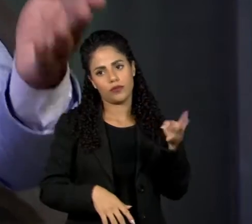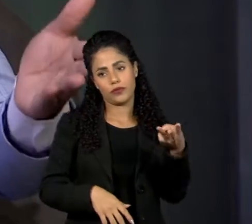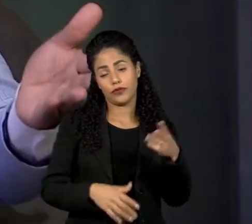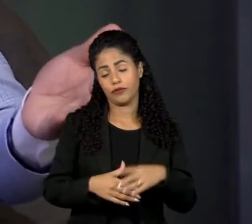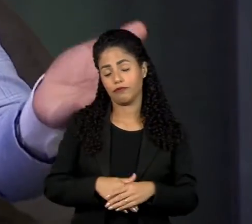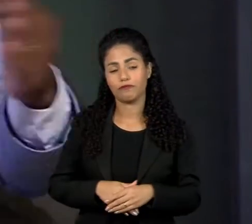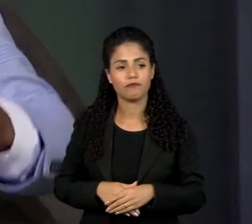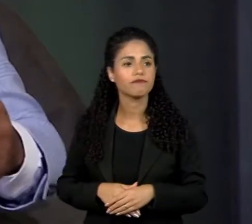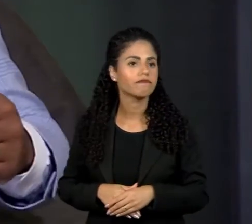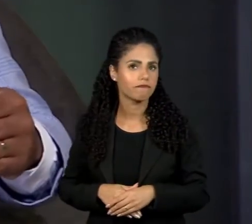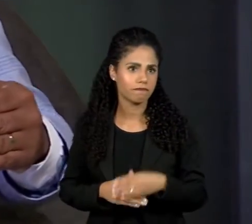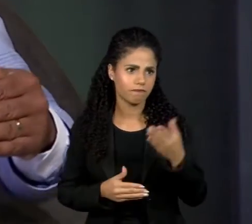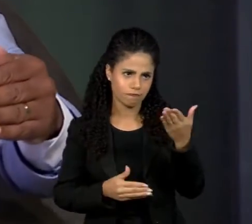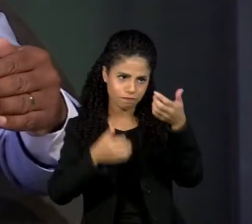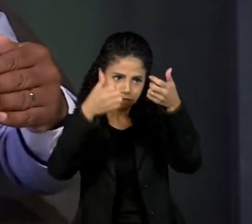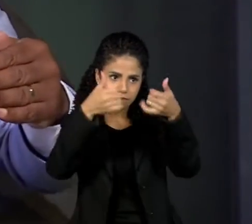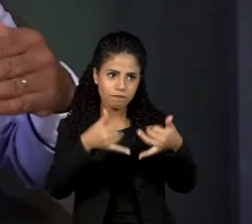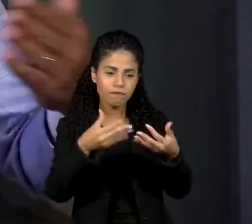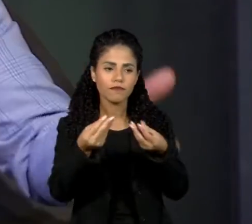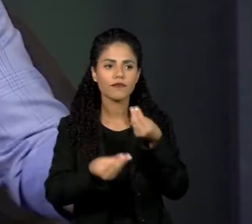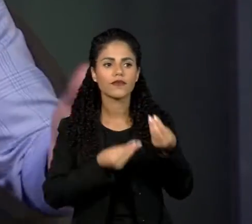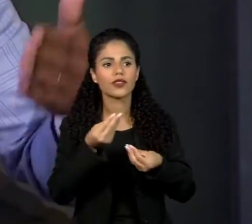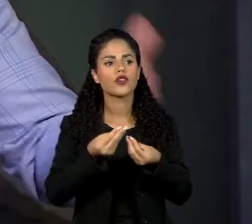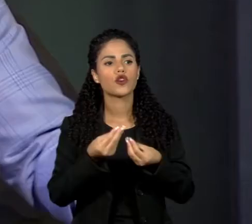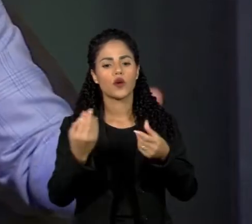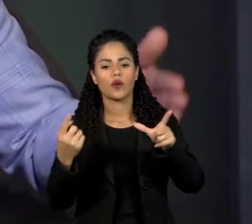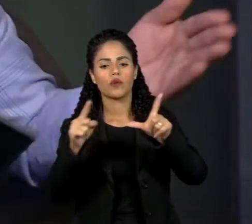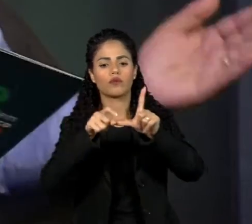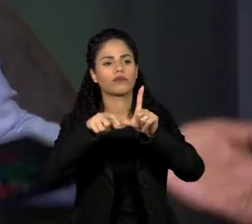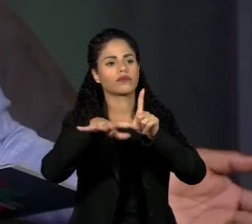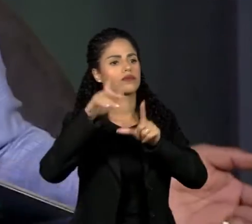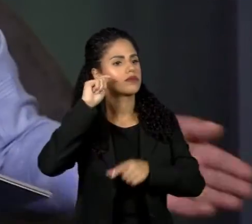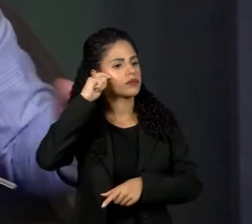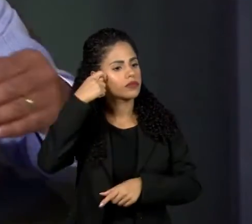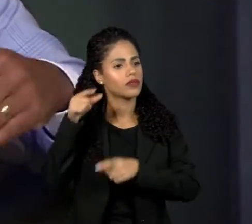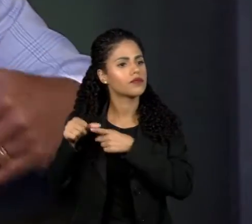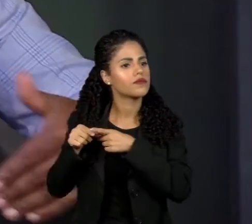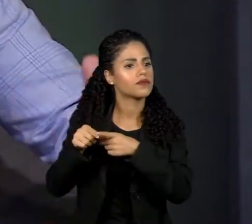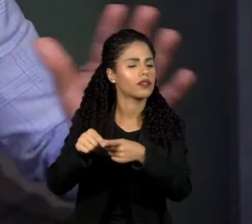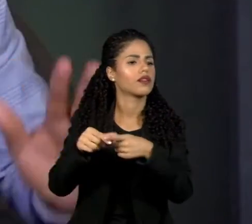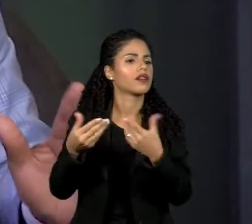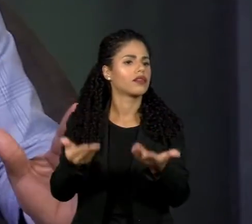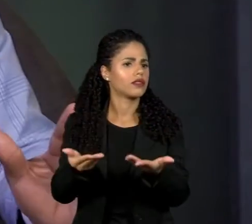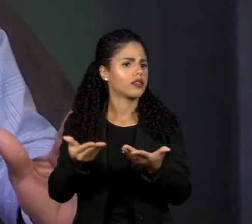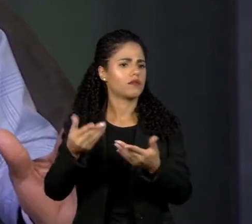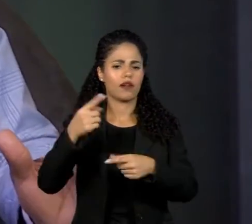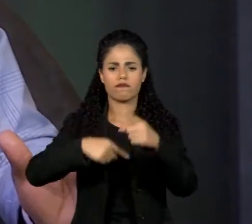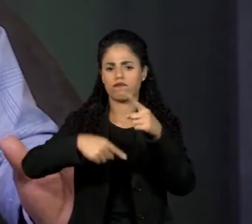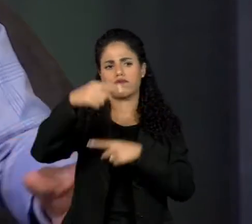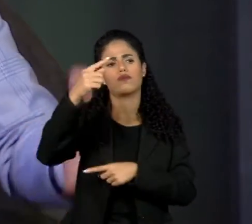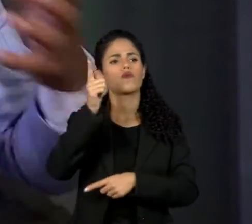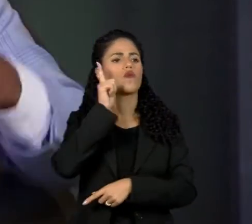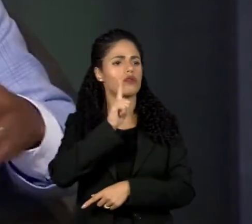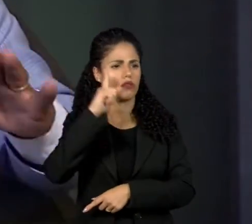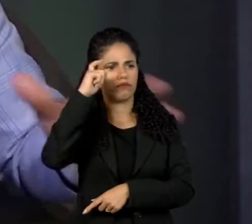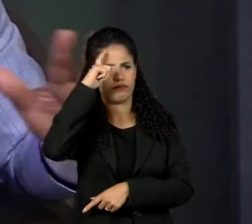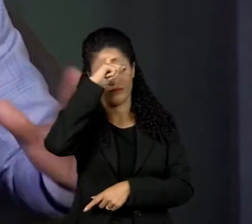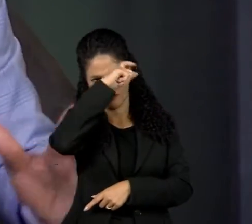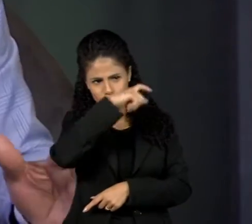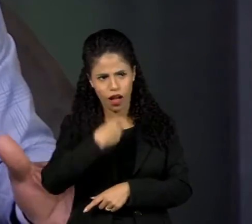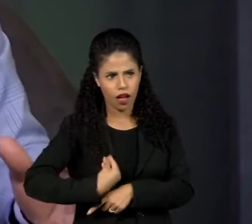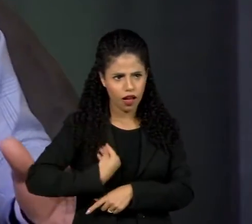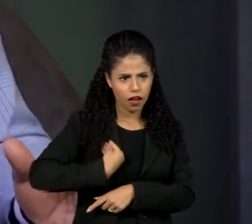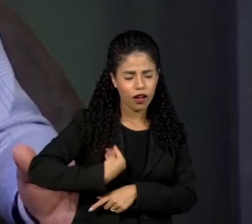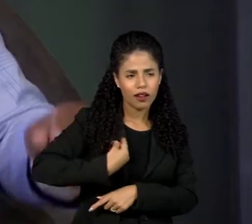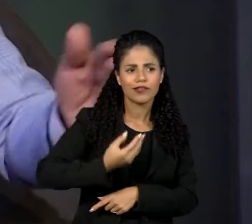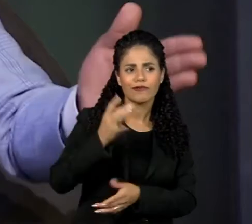de toda maneira, Kevin, você está dizendo que é um influenciador negro, periférico e que supera todas essas dificuldades, que tem uma verdade,